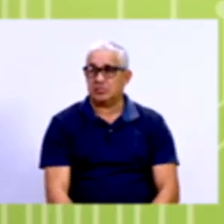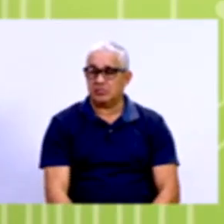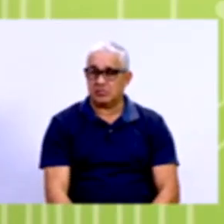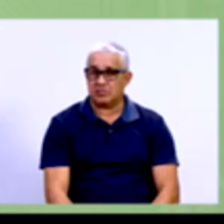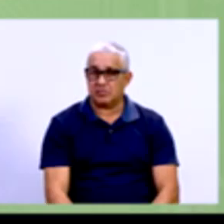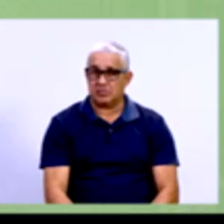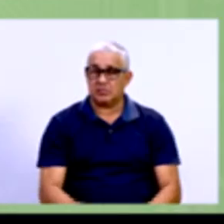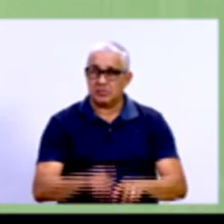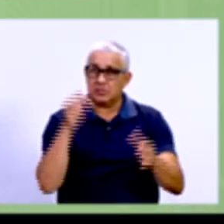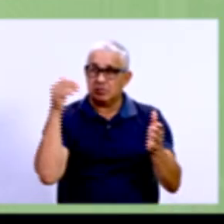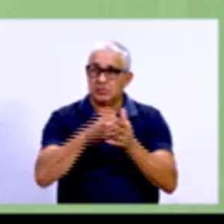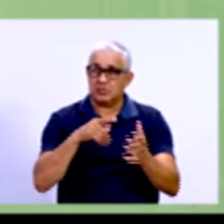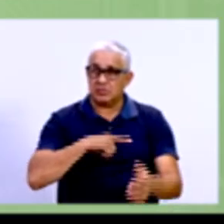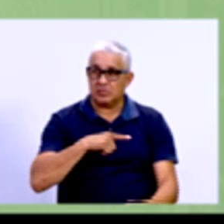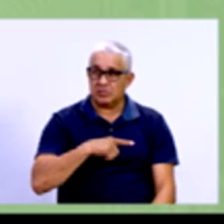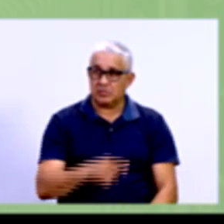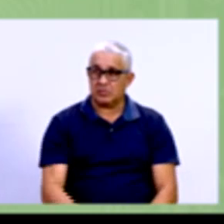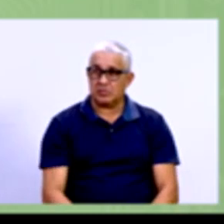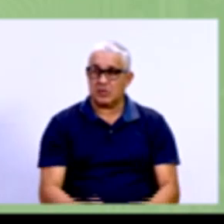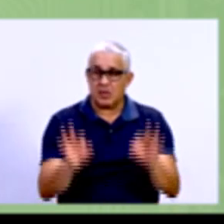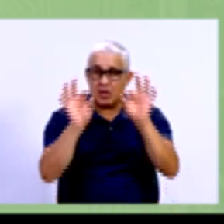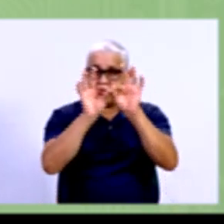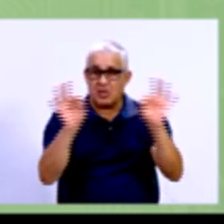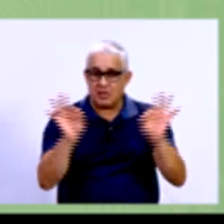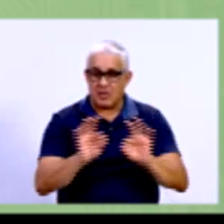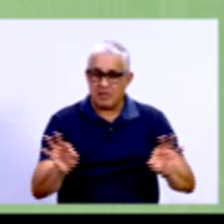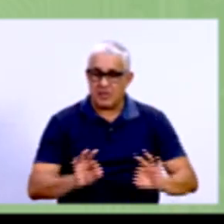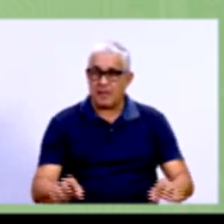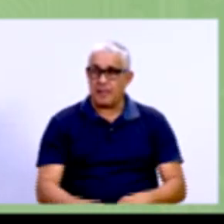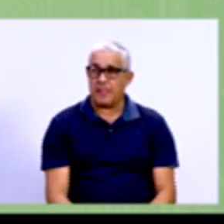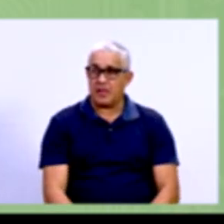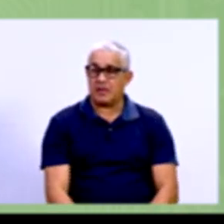E daí, por último, nós temos aqui as linhas, tá?